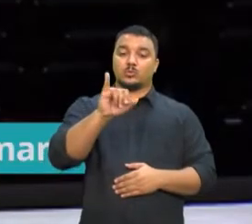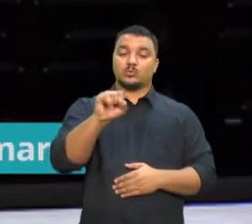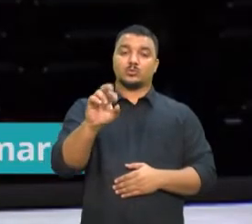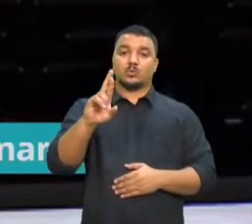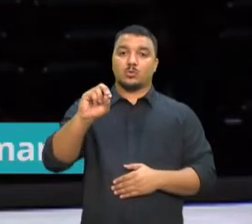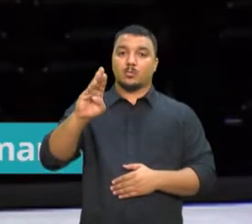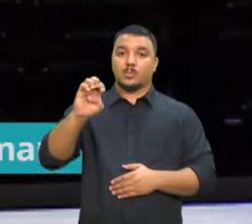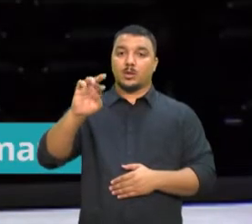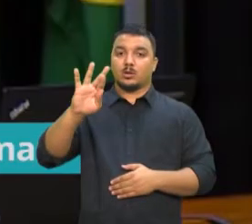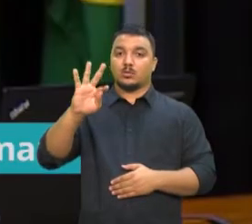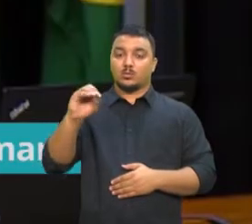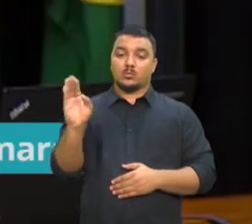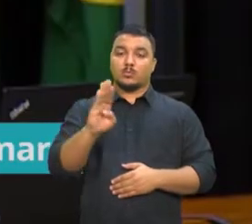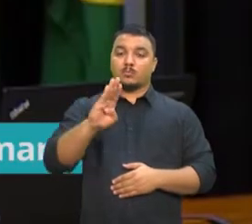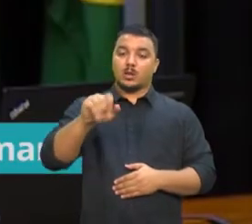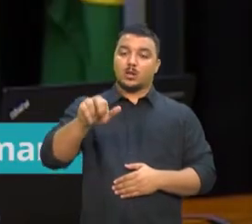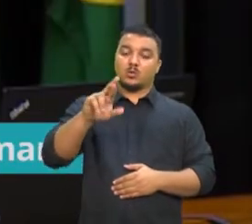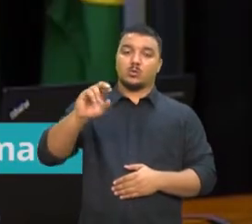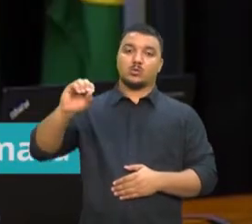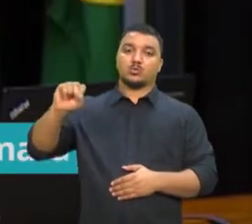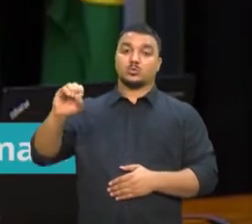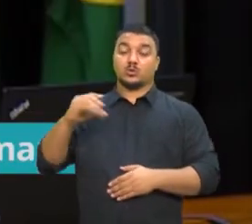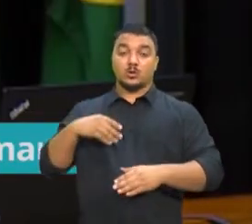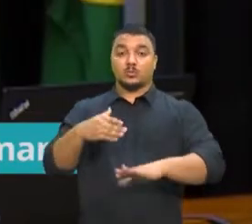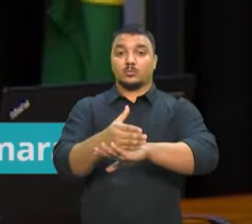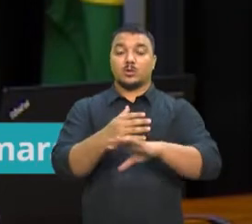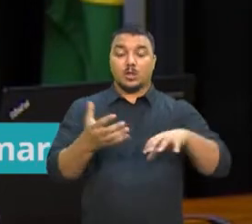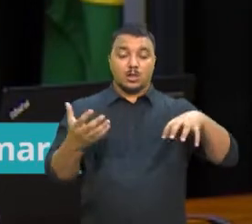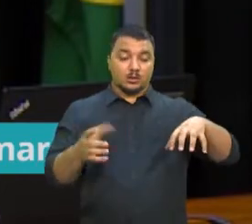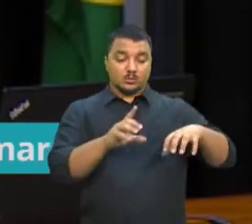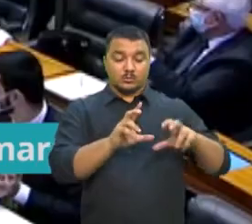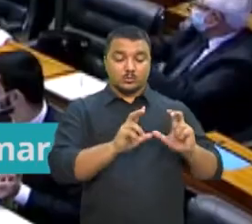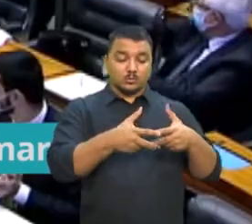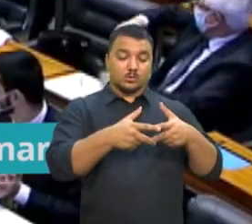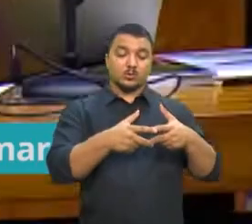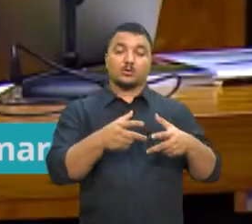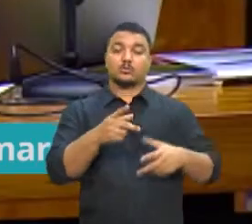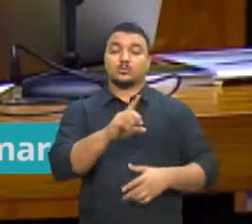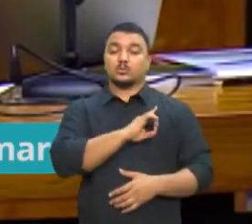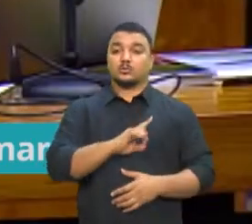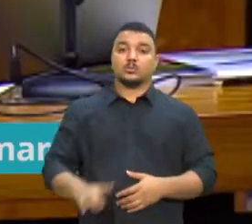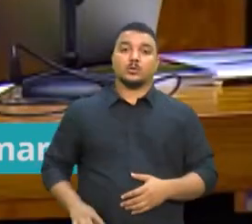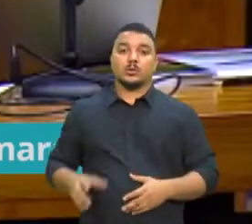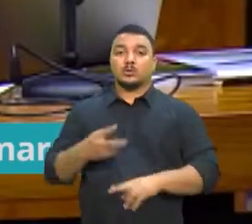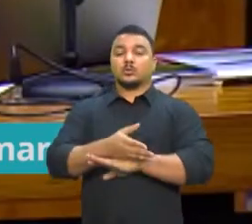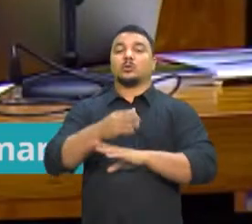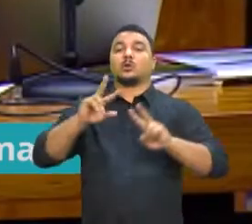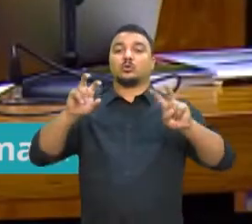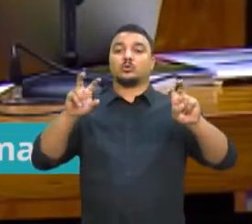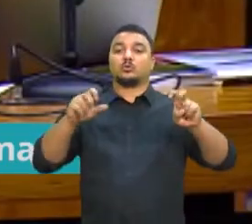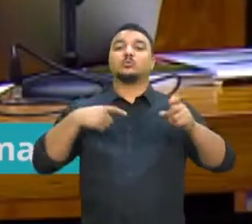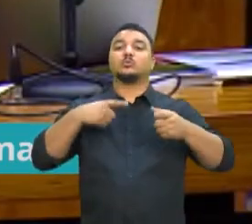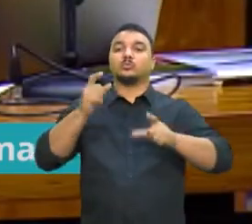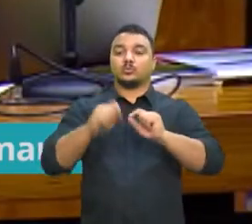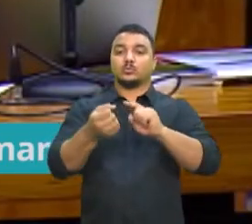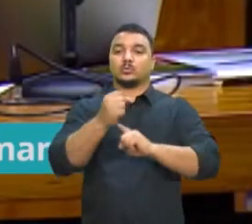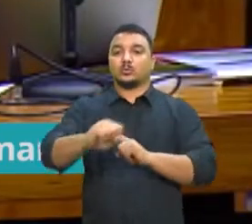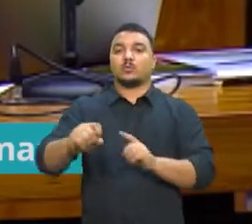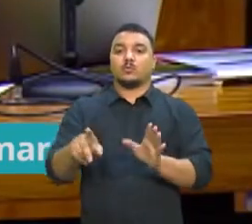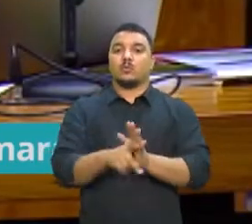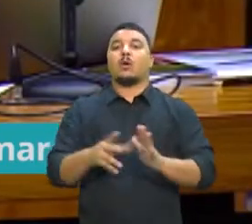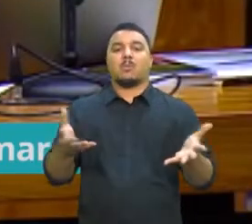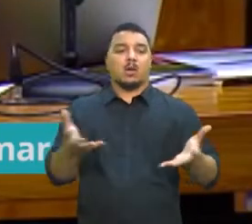participou de uma audiência na Câmara dos Deputados para tratar sobre o tema. O ministro defendeu o sistema atual